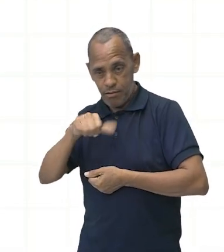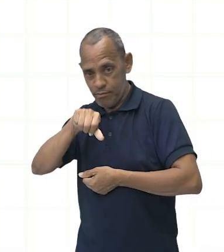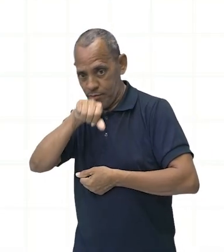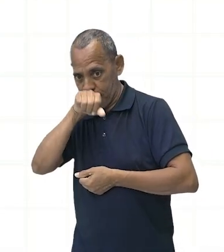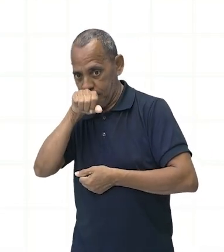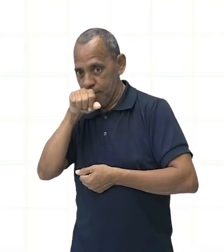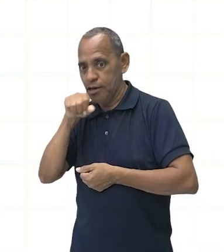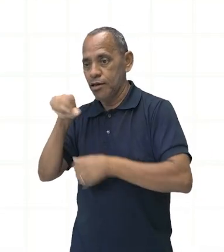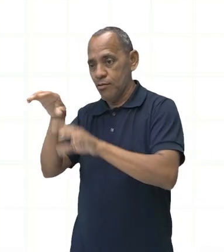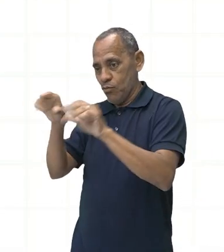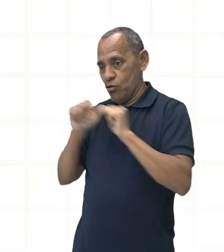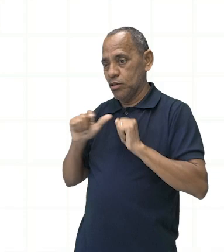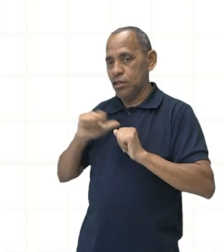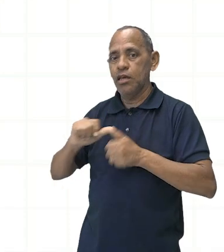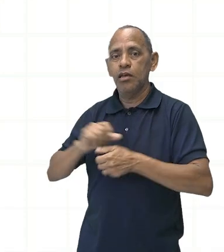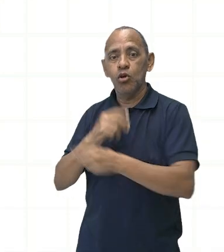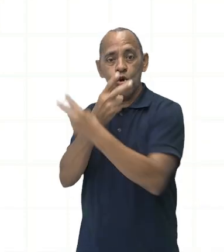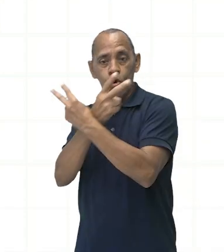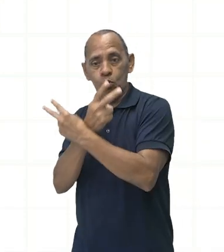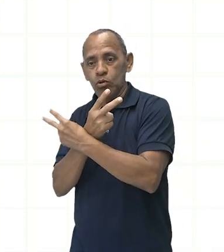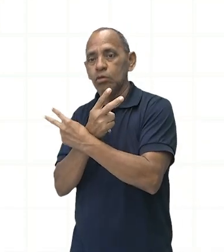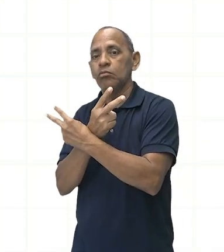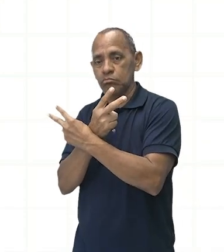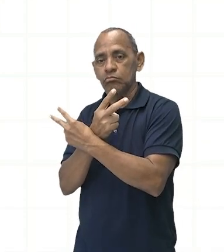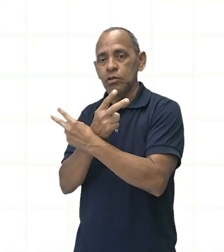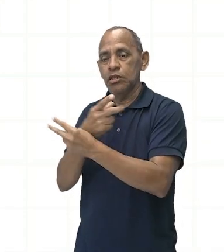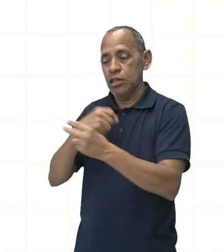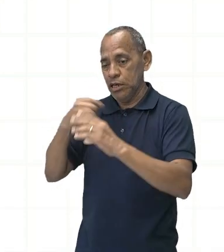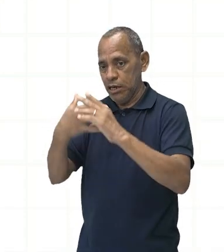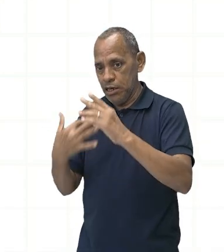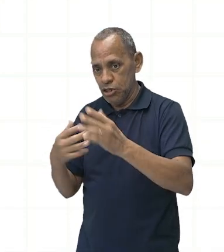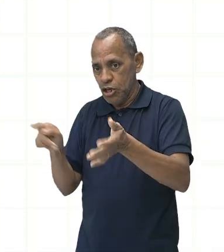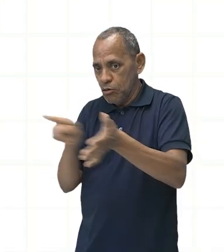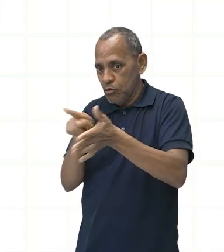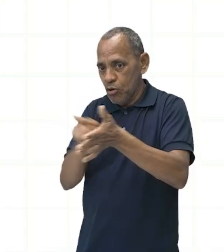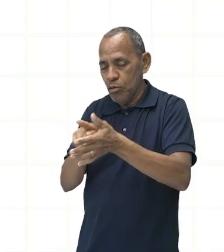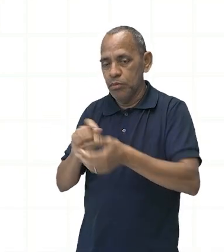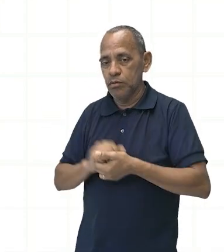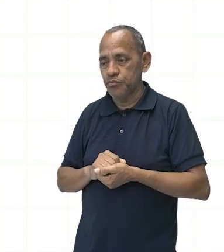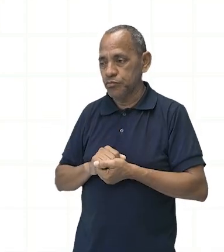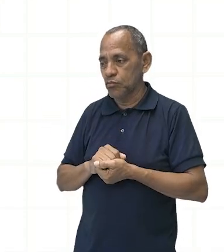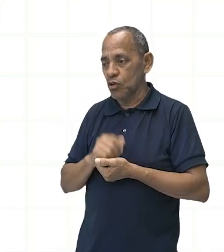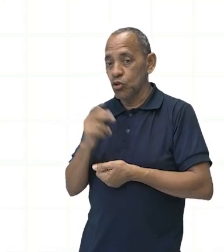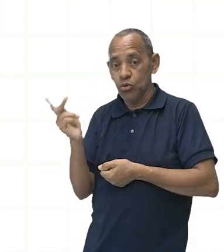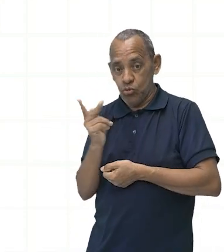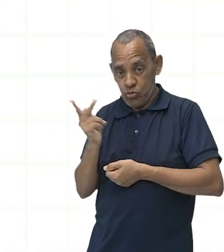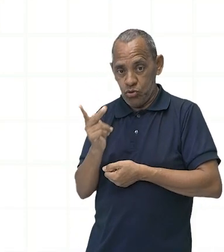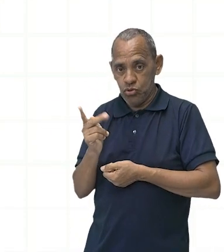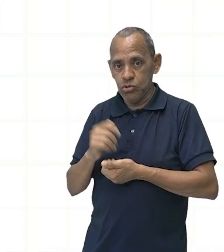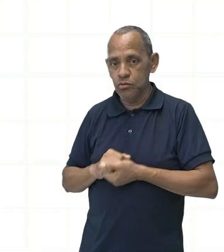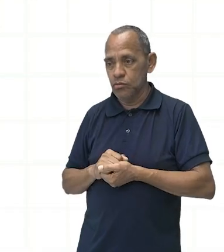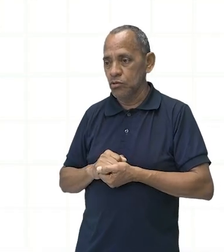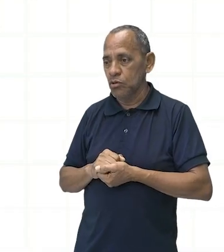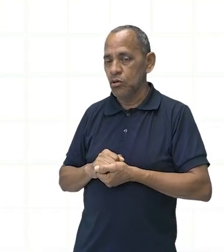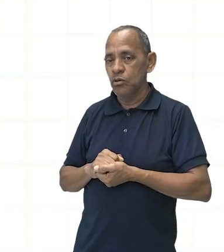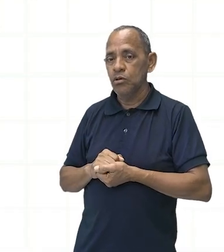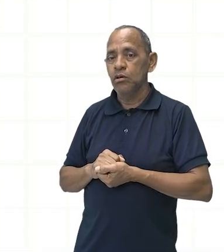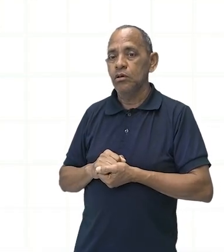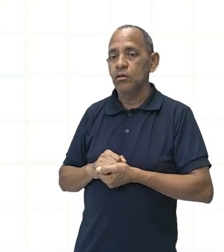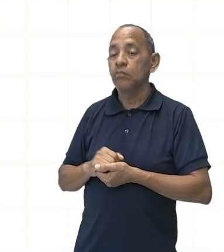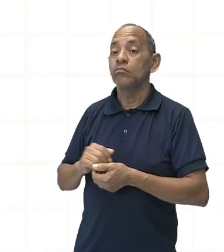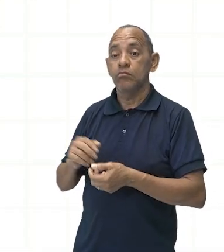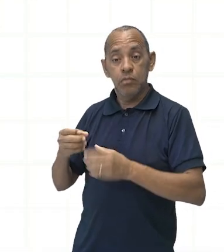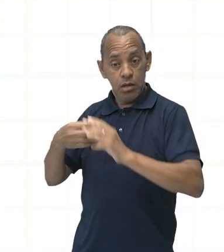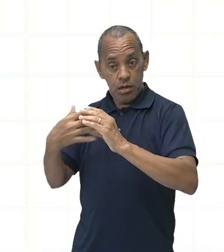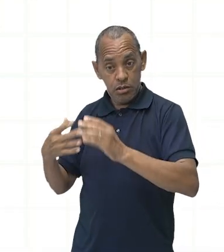cromossomos homólogos um cromossomo que carrega essa característica e o outro cromossomo com uma característica